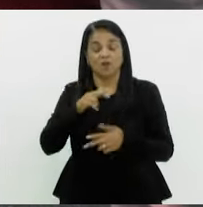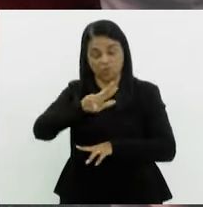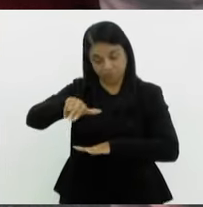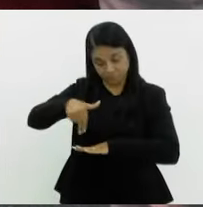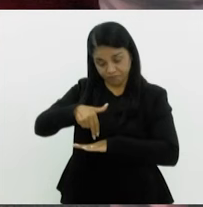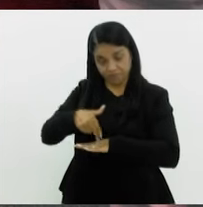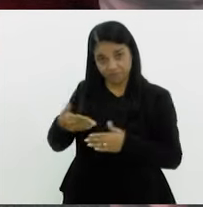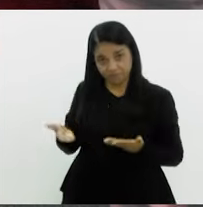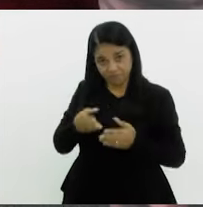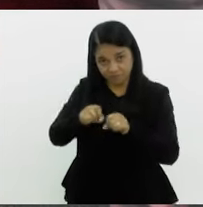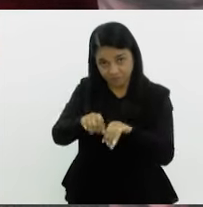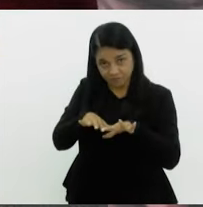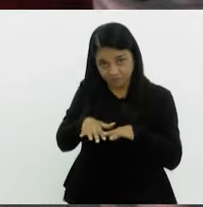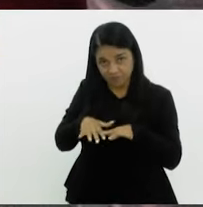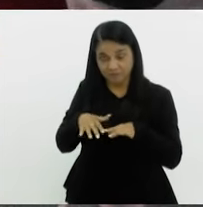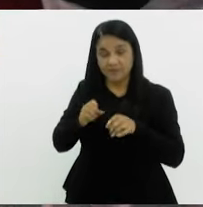aqui